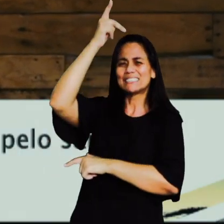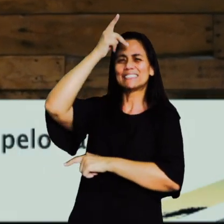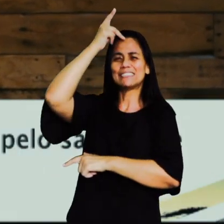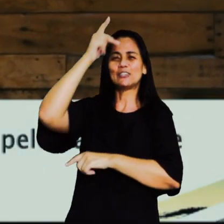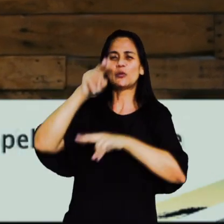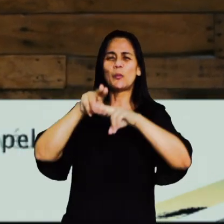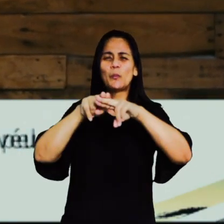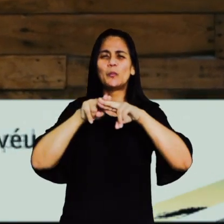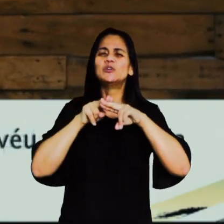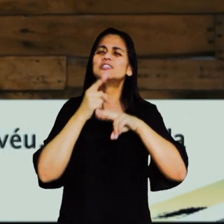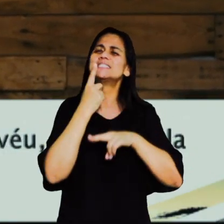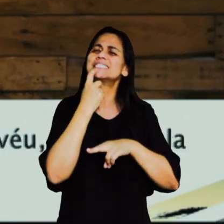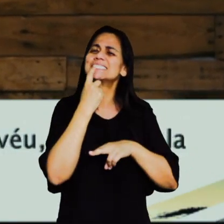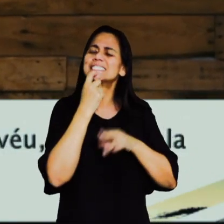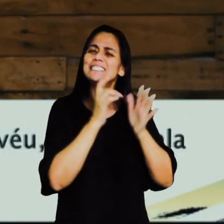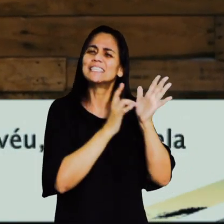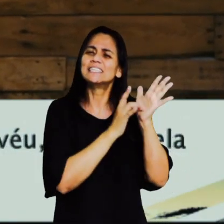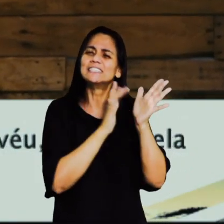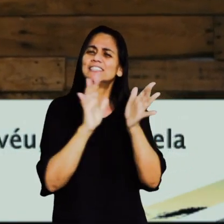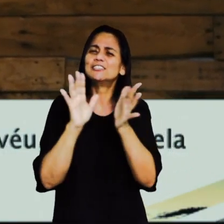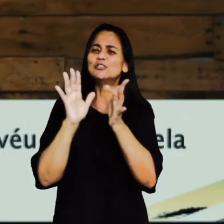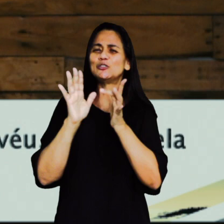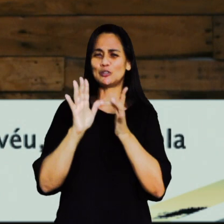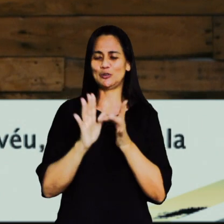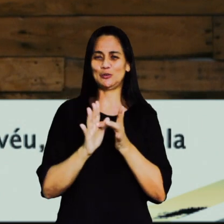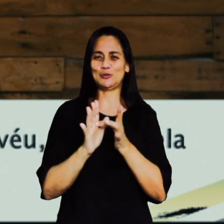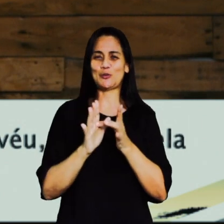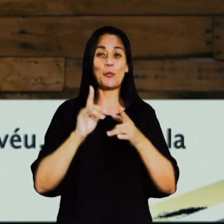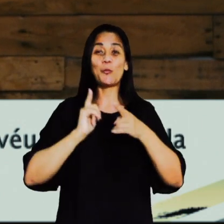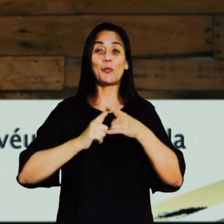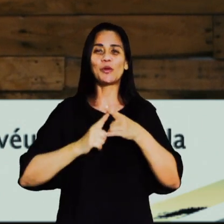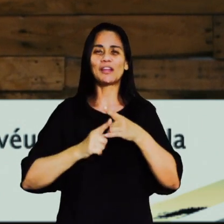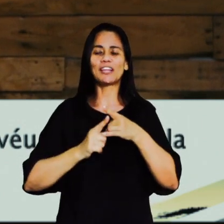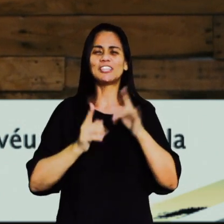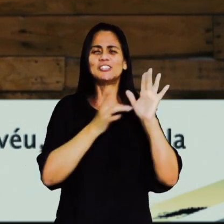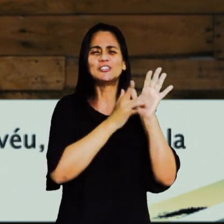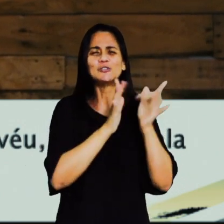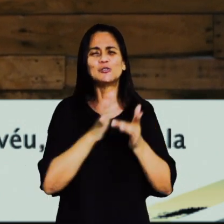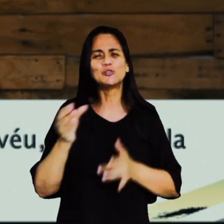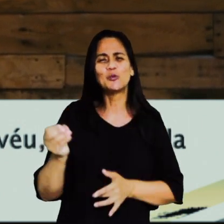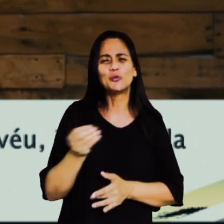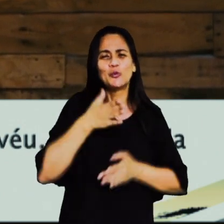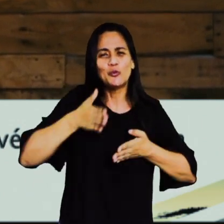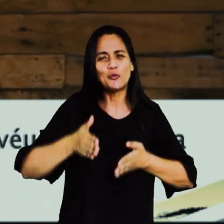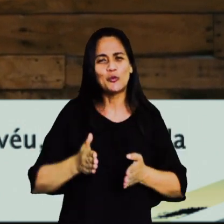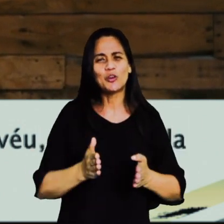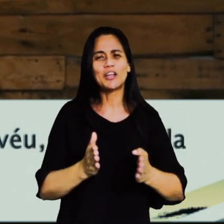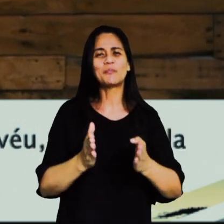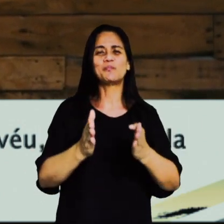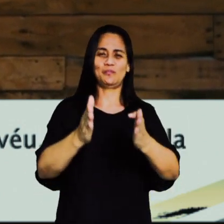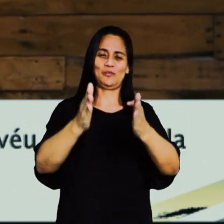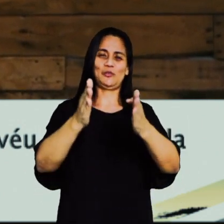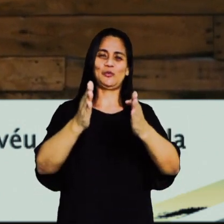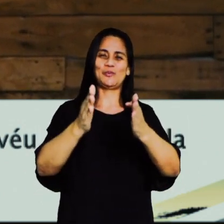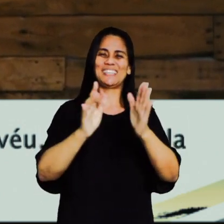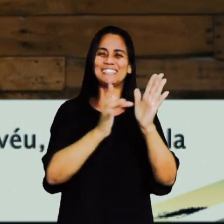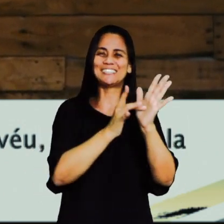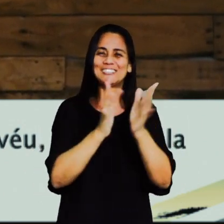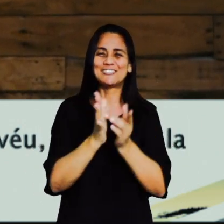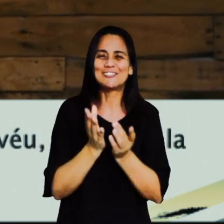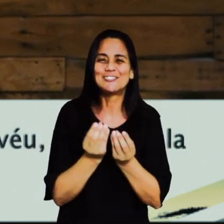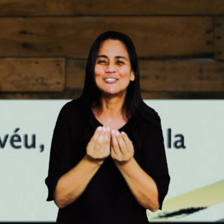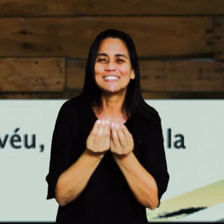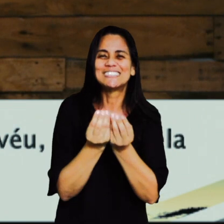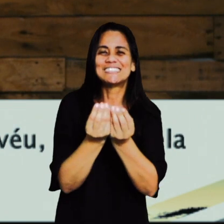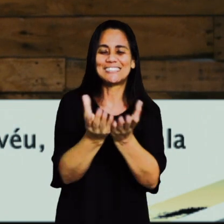Jesus, pelo novo e vivo caminho que Ele nos consagrou, pelo